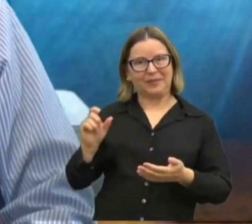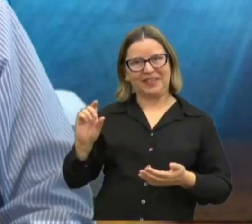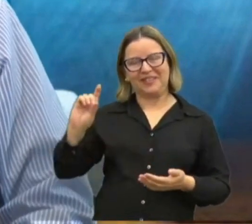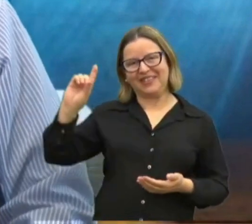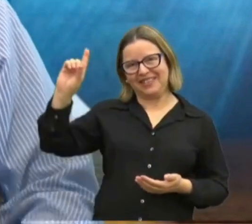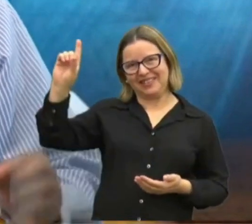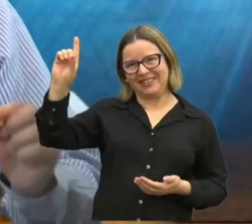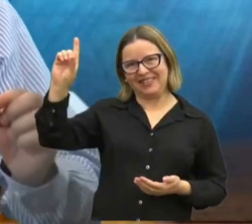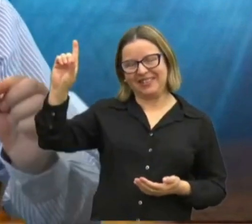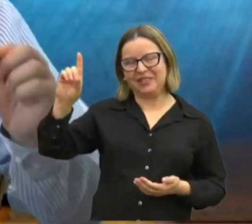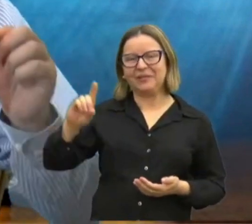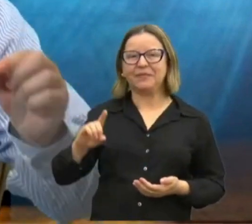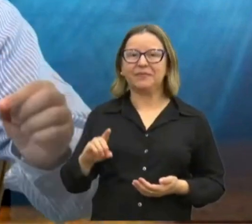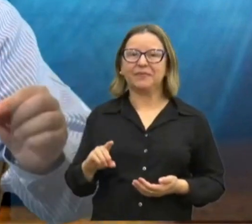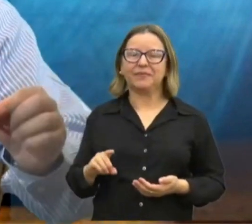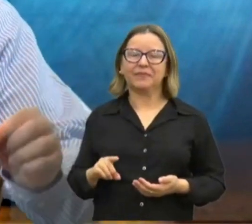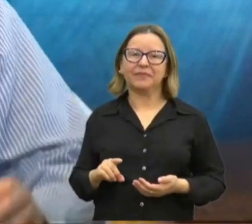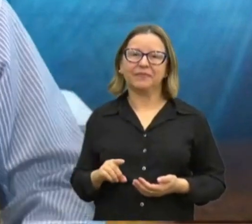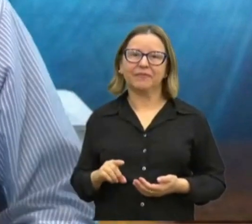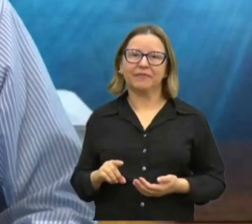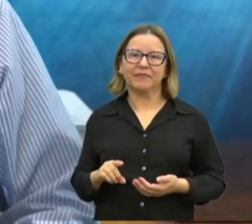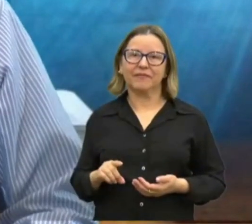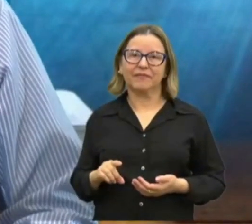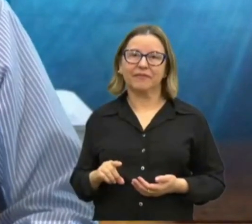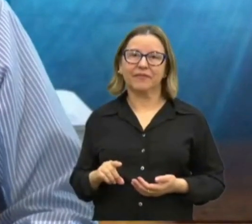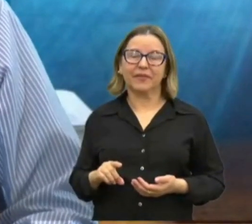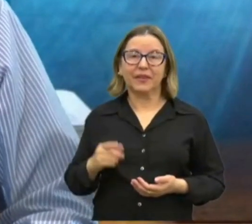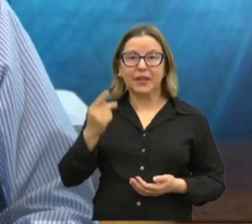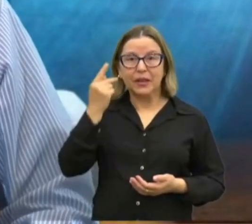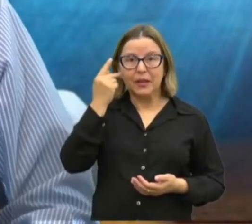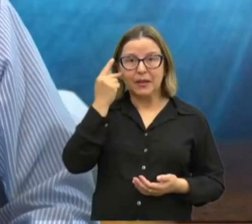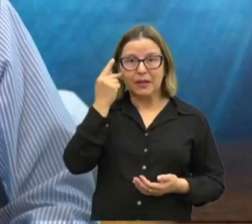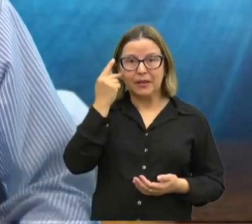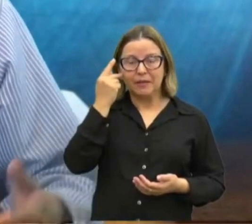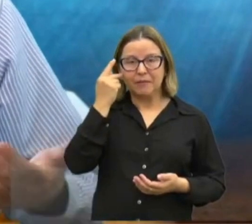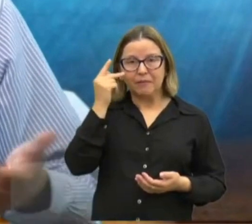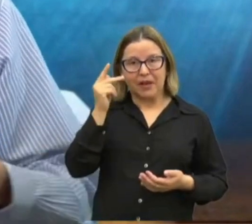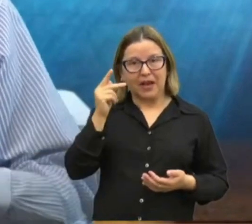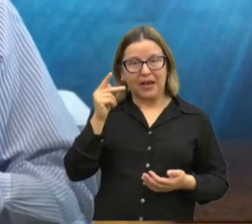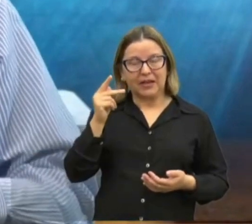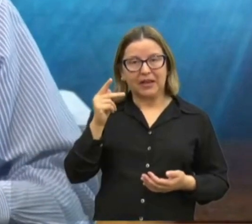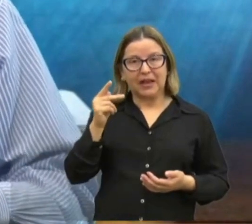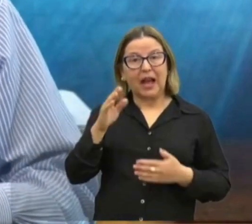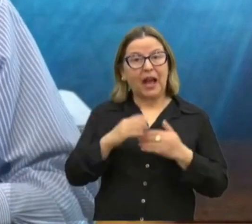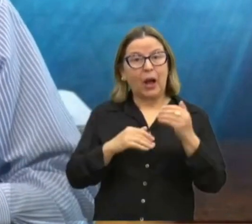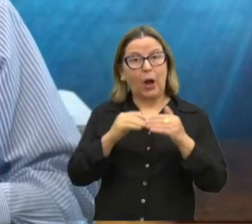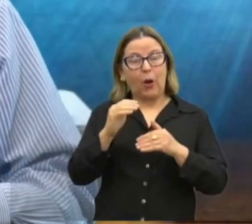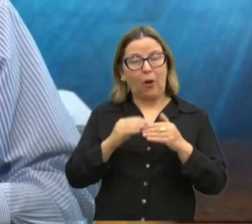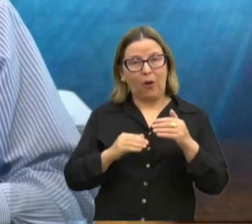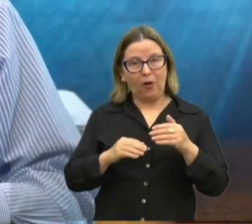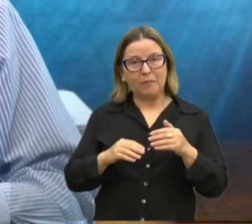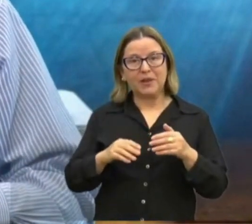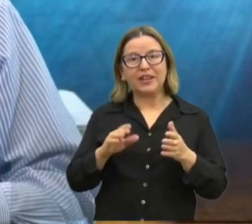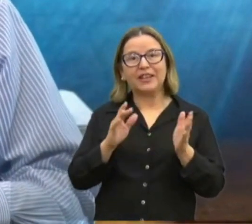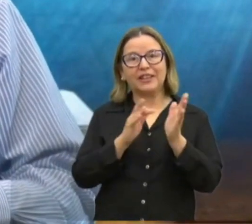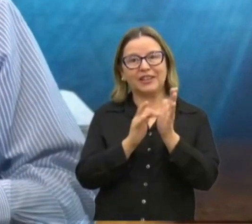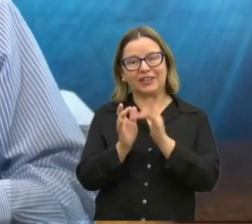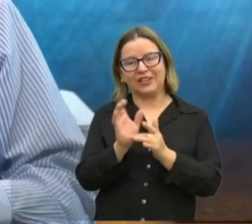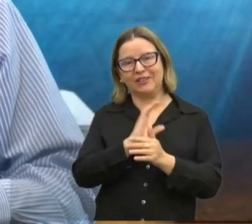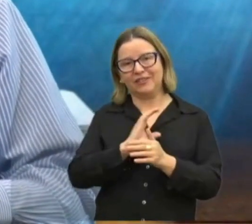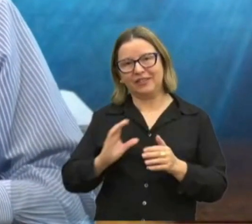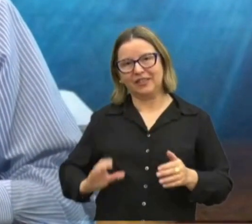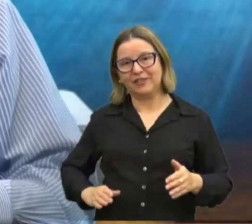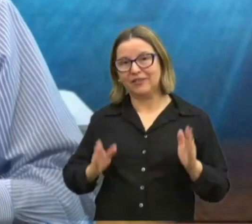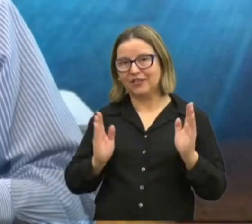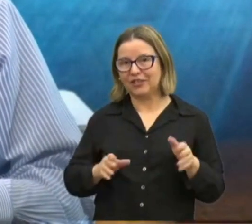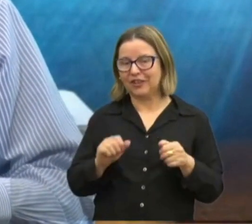palavra e para aquilo que Jesus Cristo fez. Essa pergunta, quando ele diz aqui, o